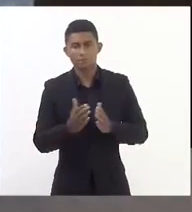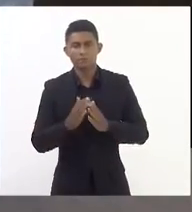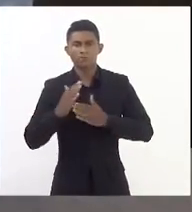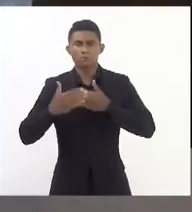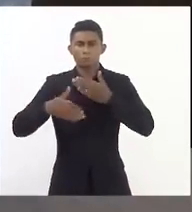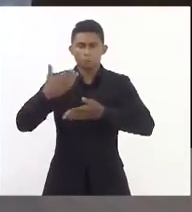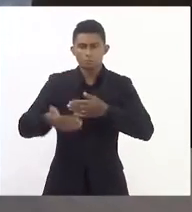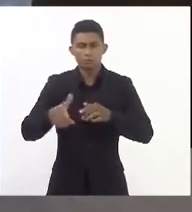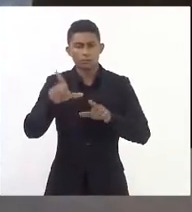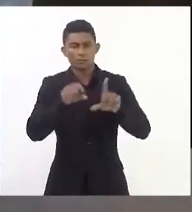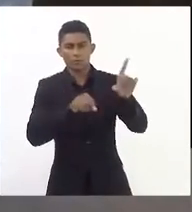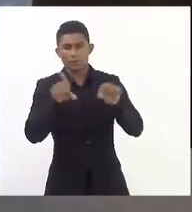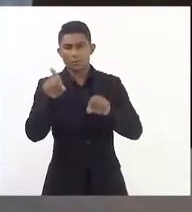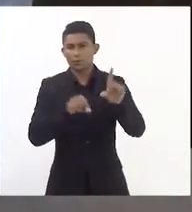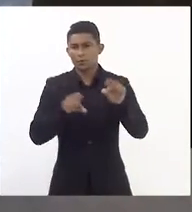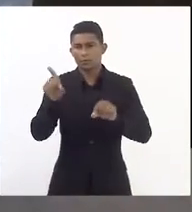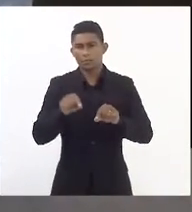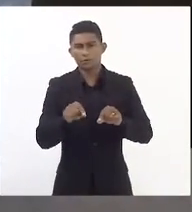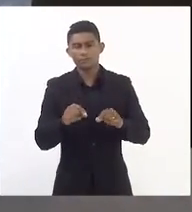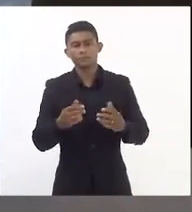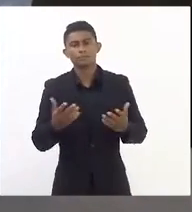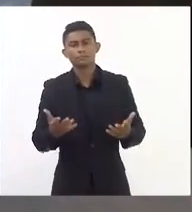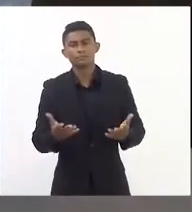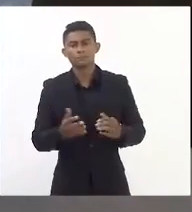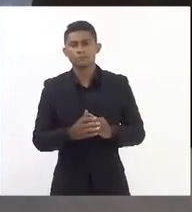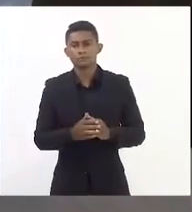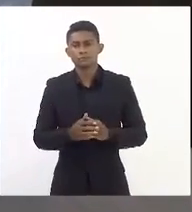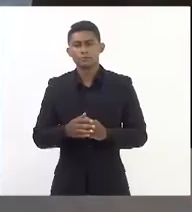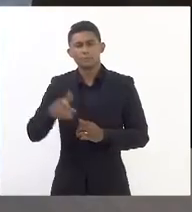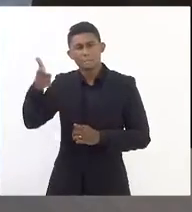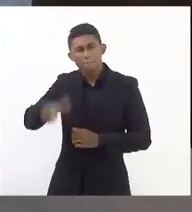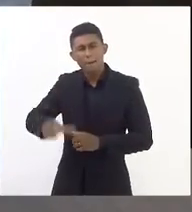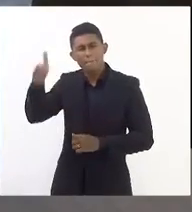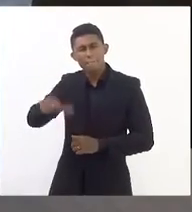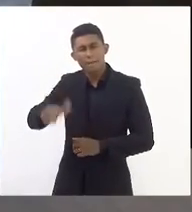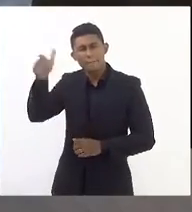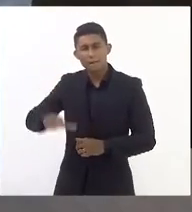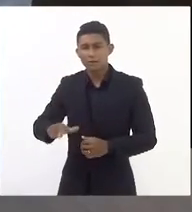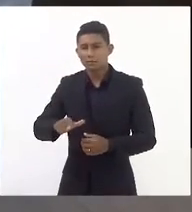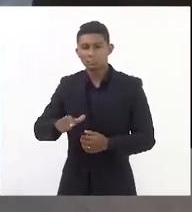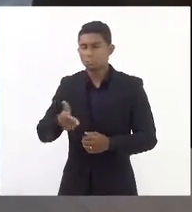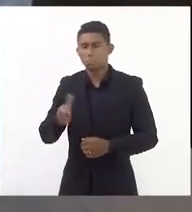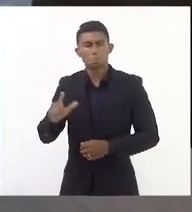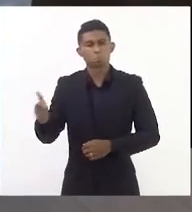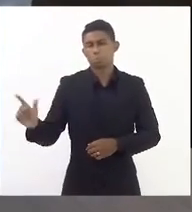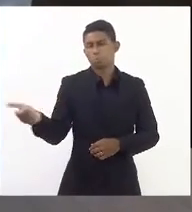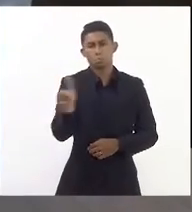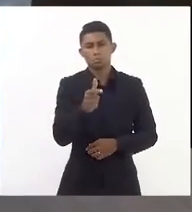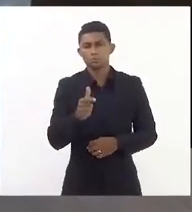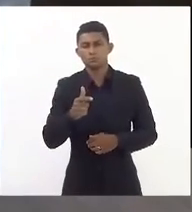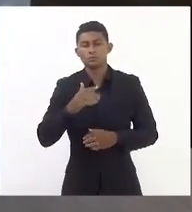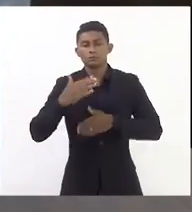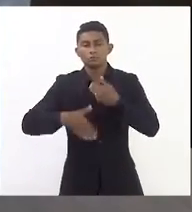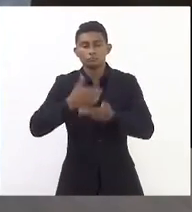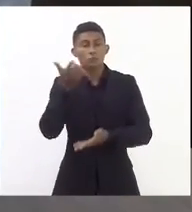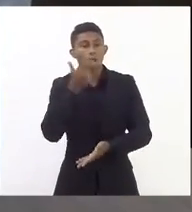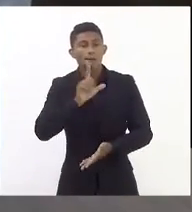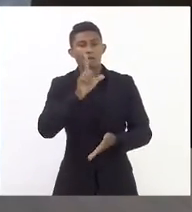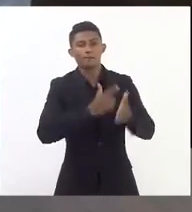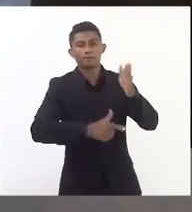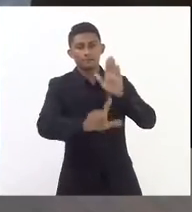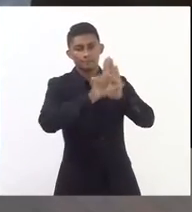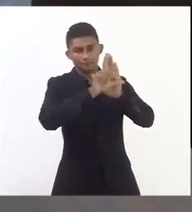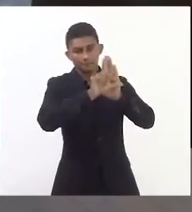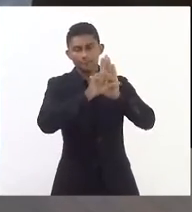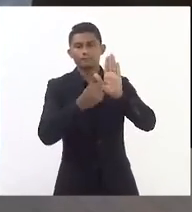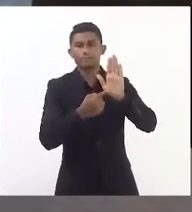escolha. Então, não teria mais o quem indica essas coisas todas. Virou lei,